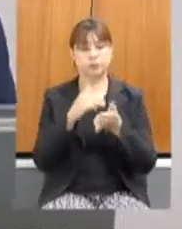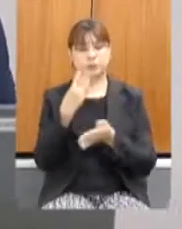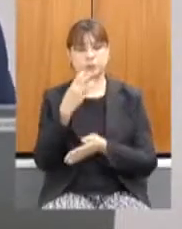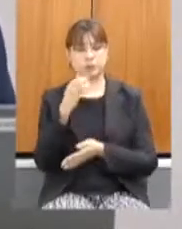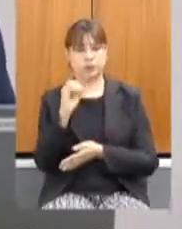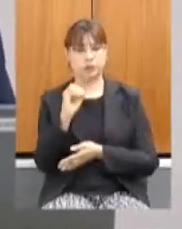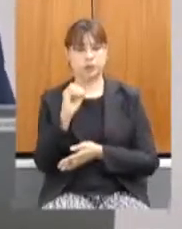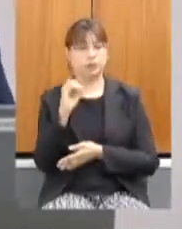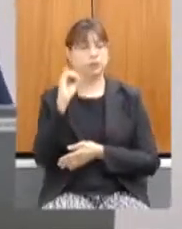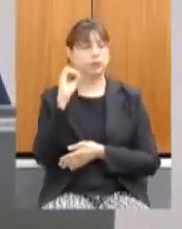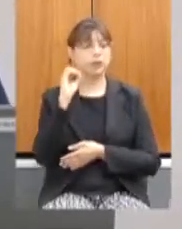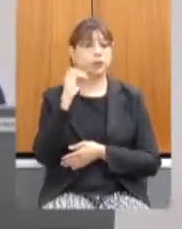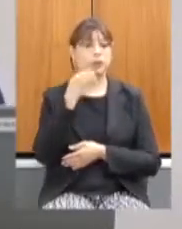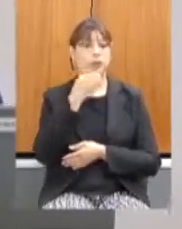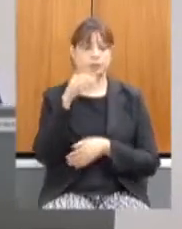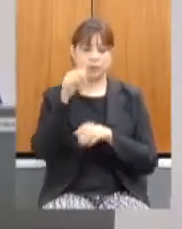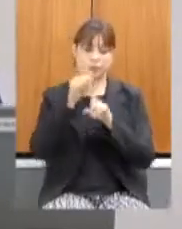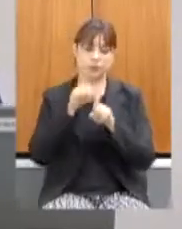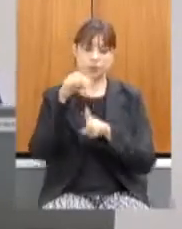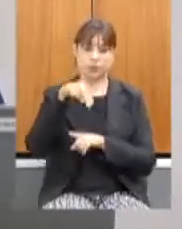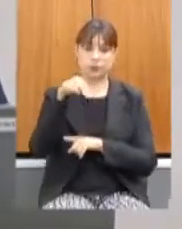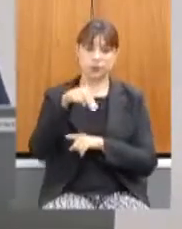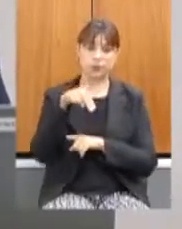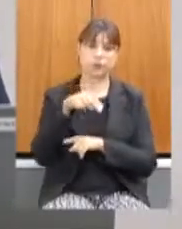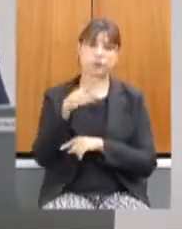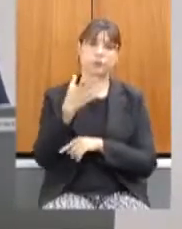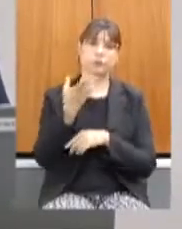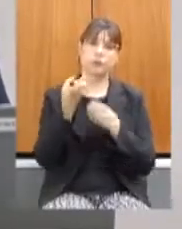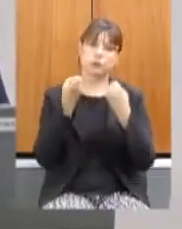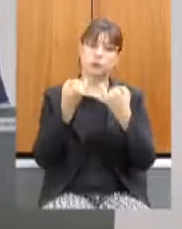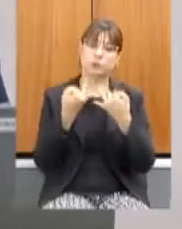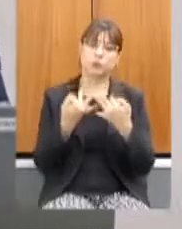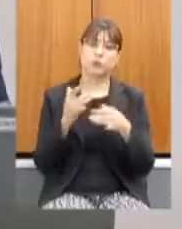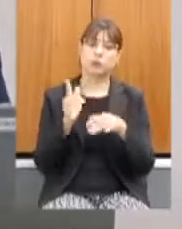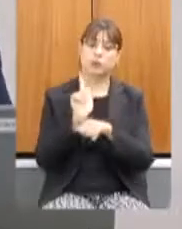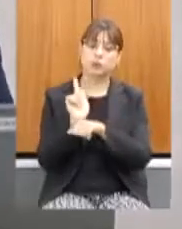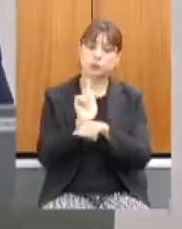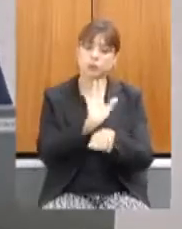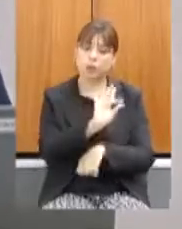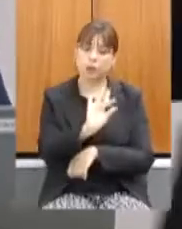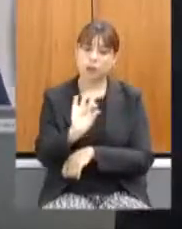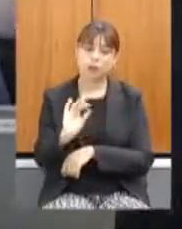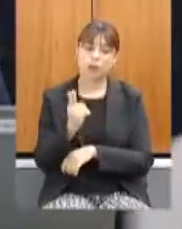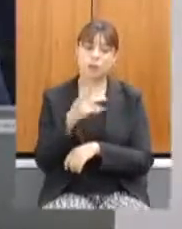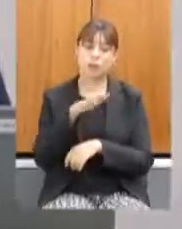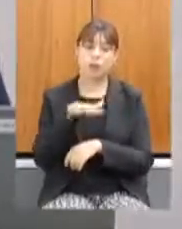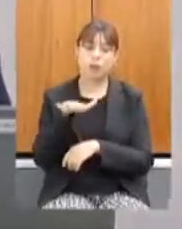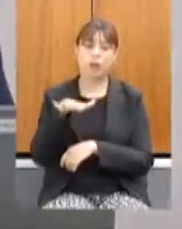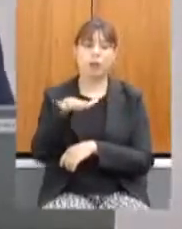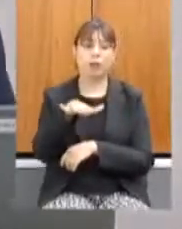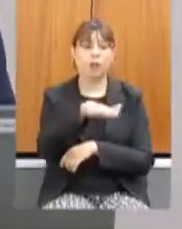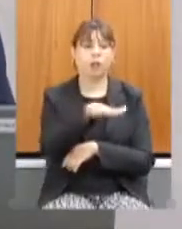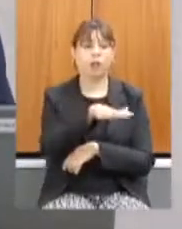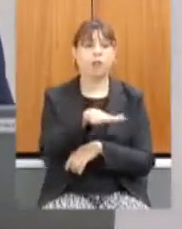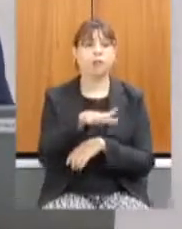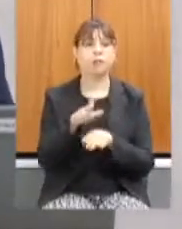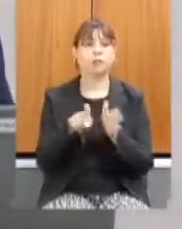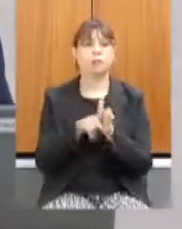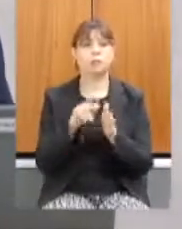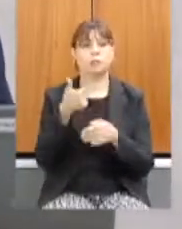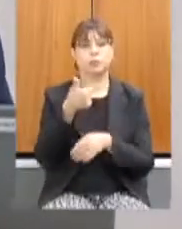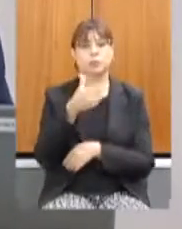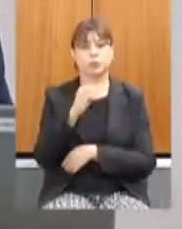as autoridades convocadas informaram sobre a gestão das suas áreas em 2020 com